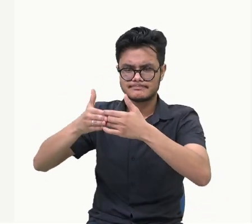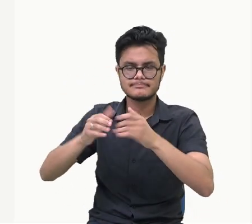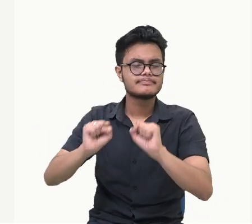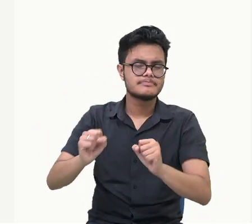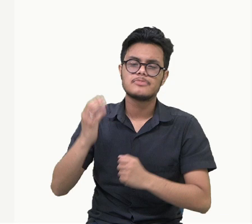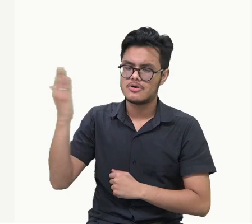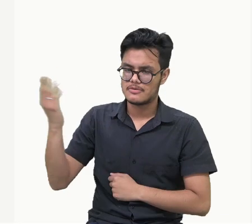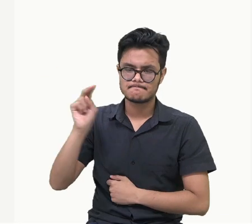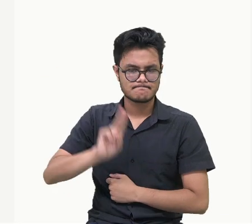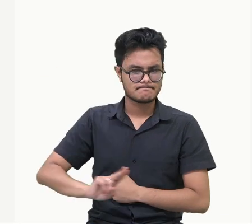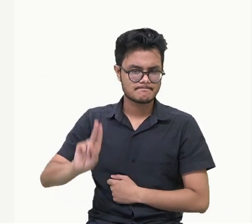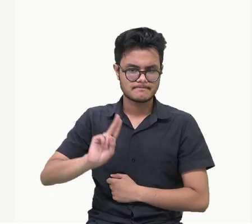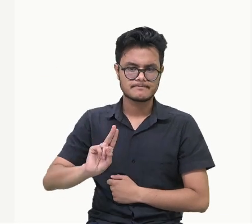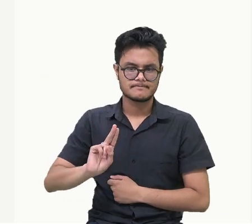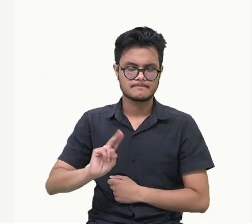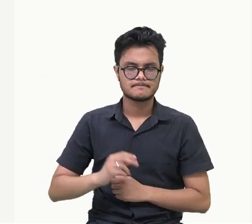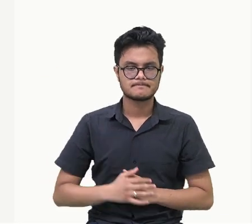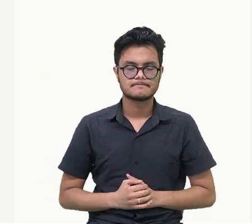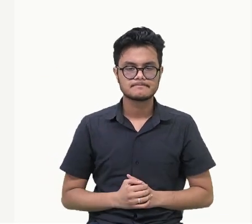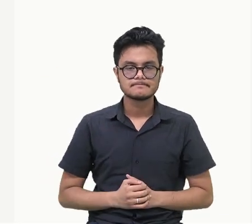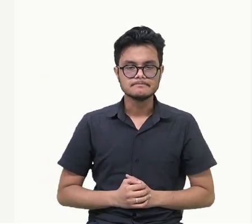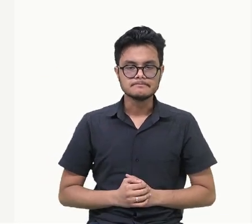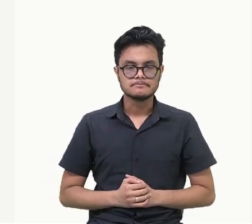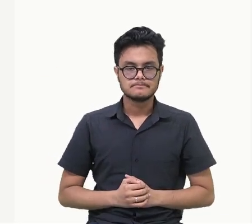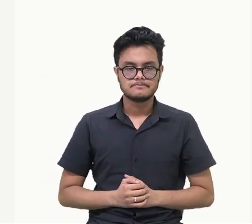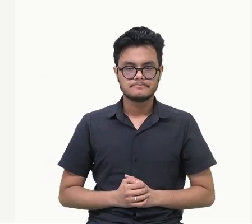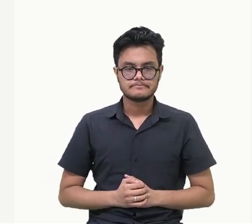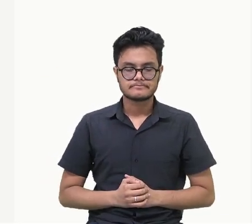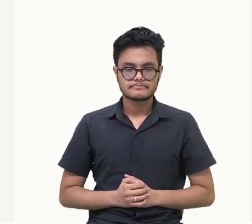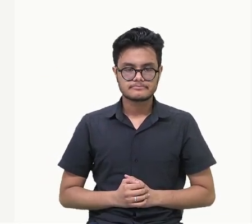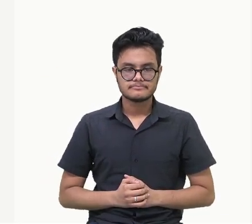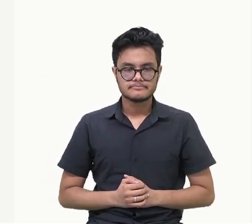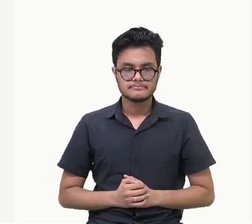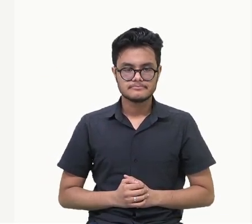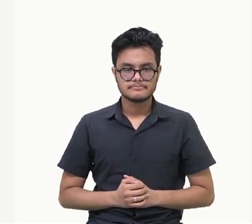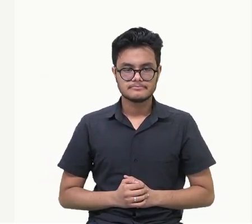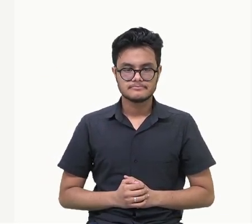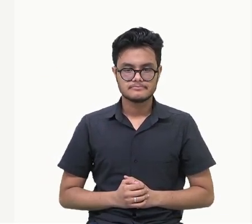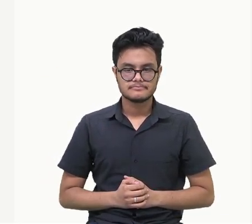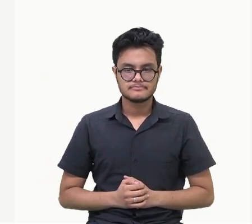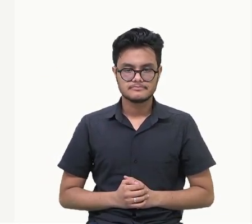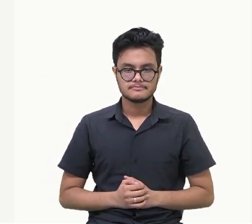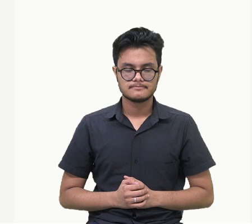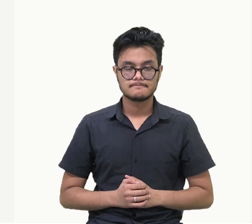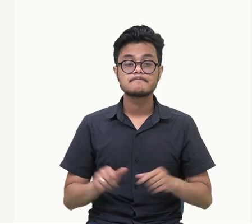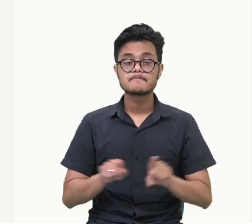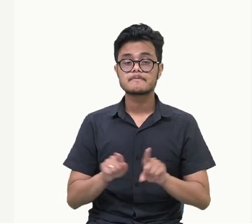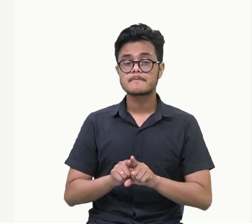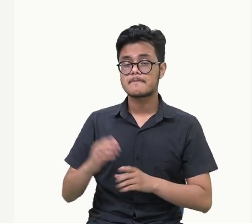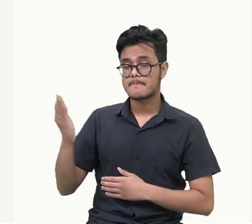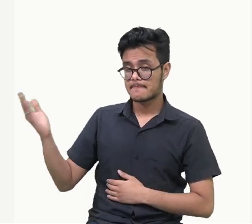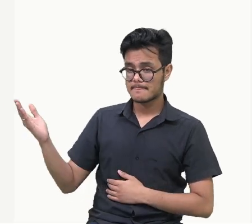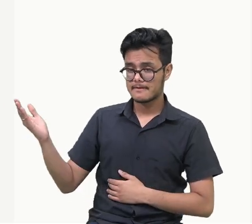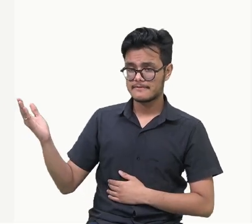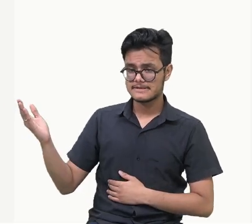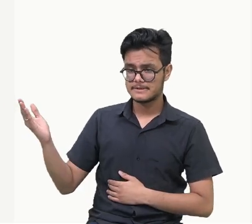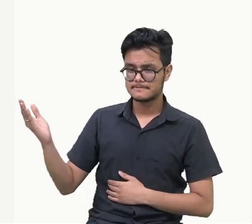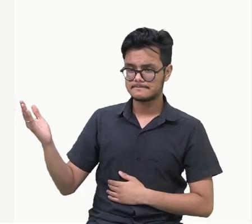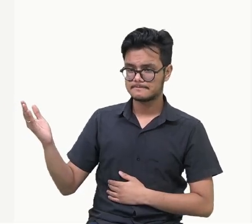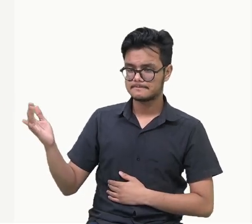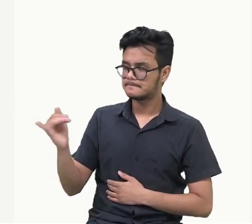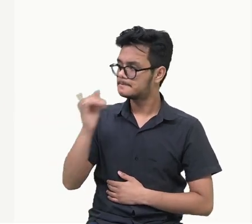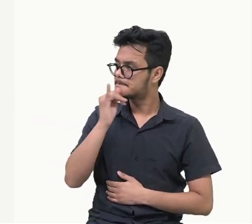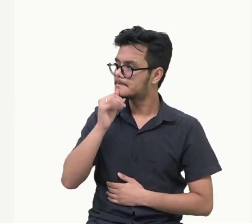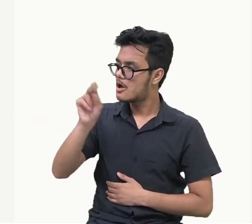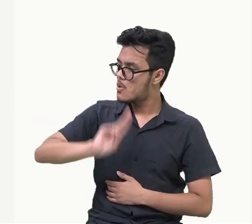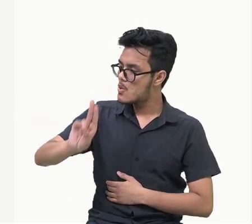gente trabalhar essa função aí, tá? que nós temos inclusive representado aqui nesse terceiro exemplo,